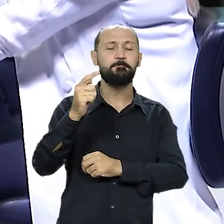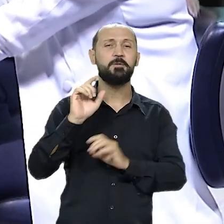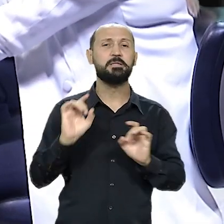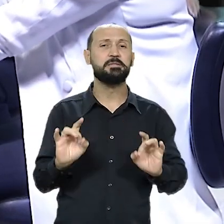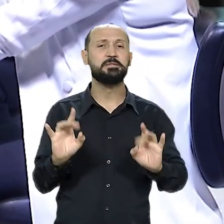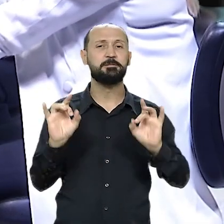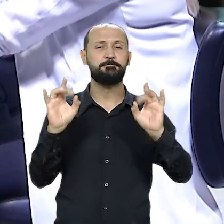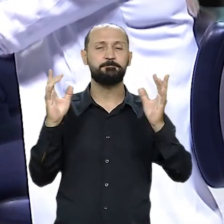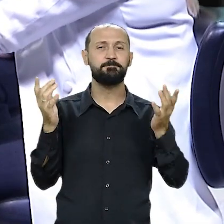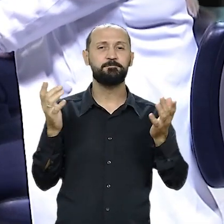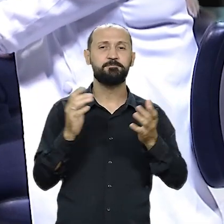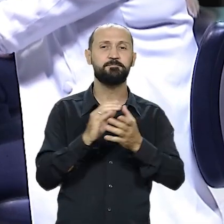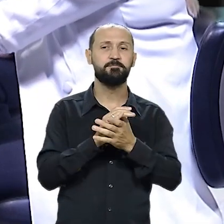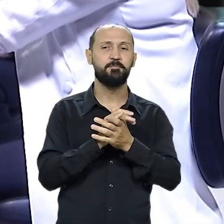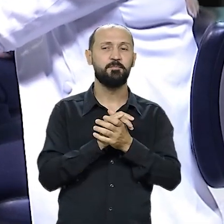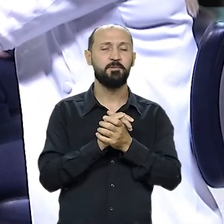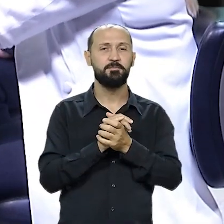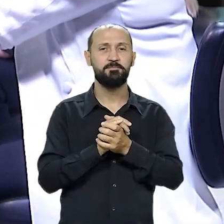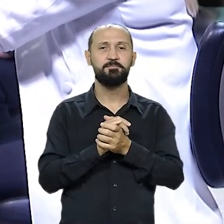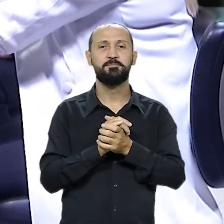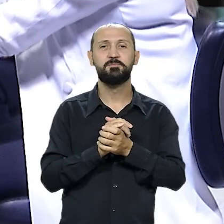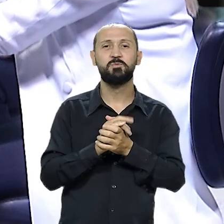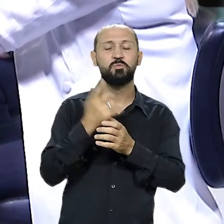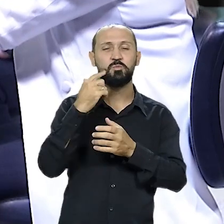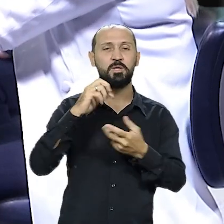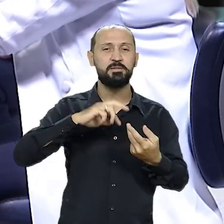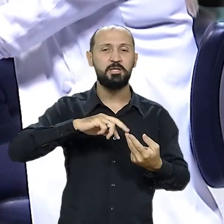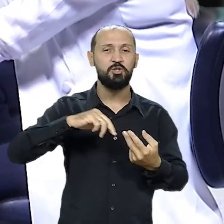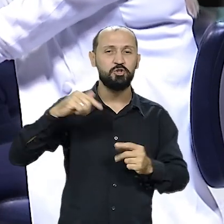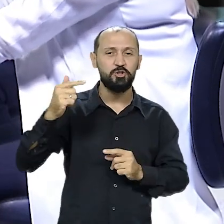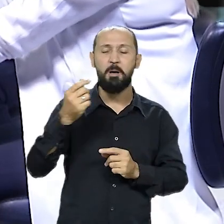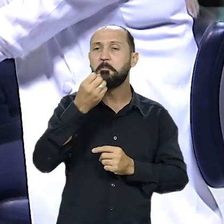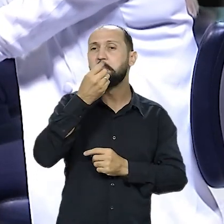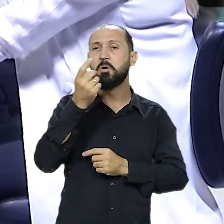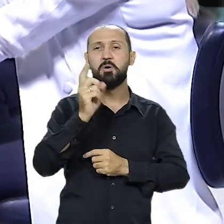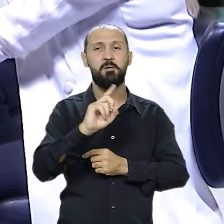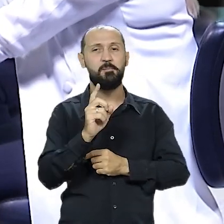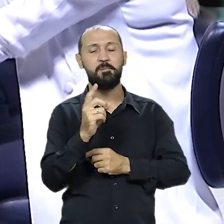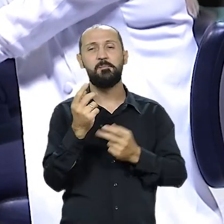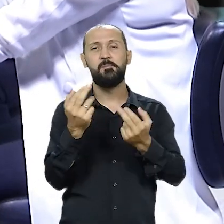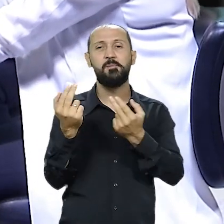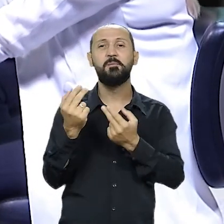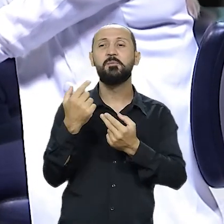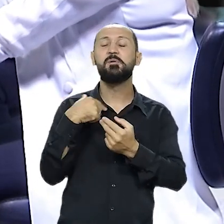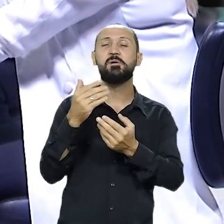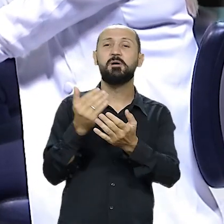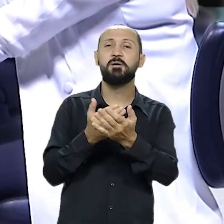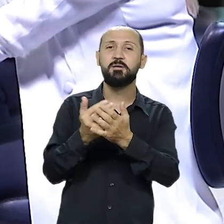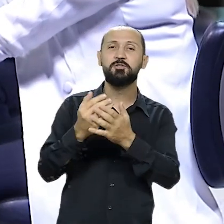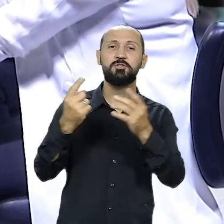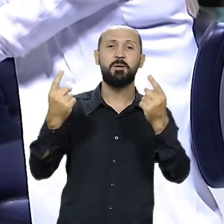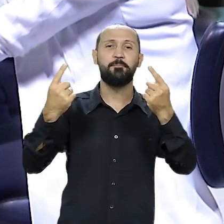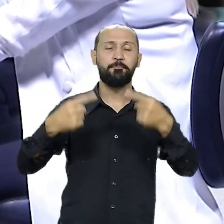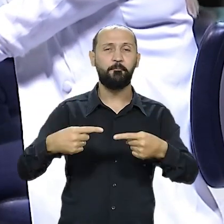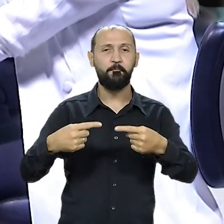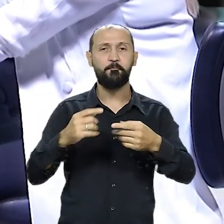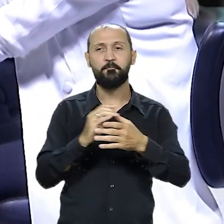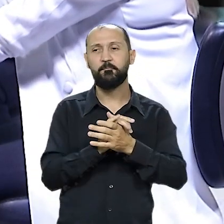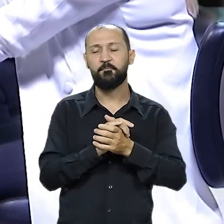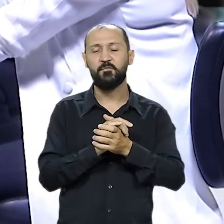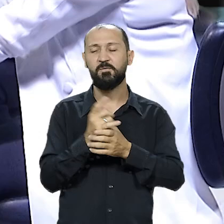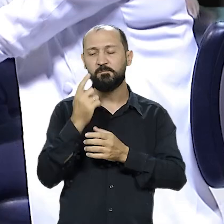têm uma especialização de genética como aqueles que estão